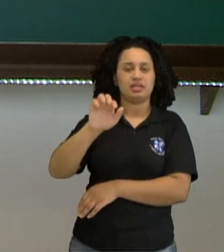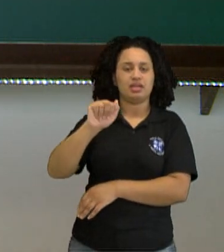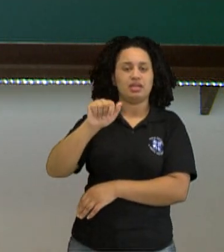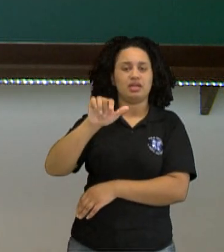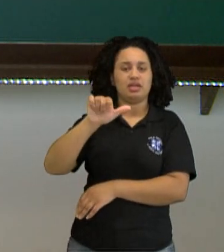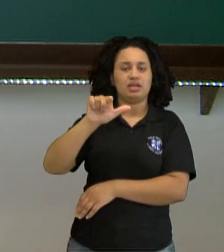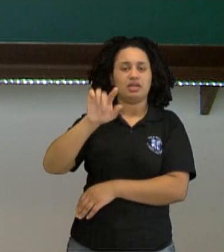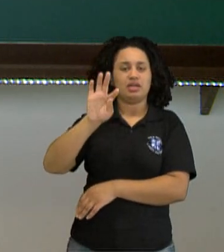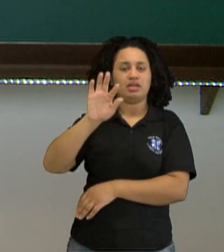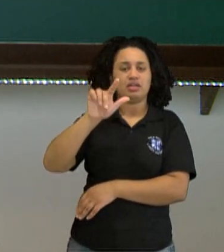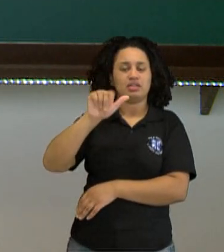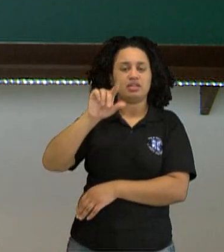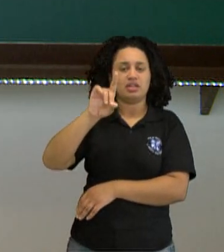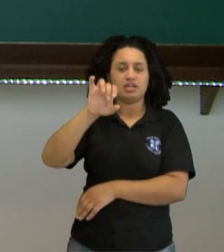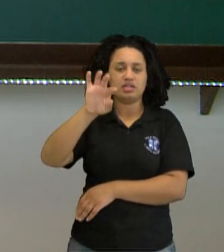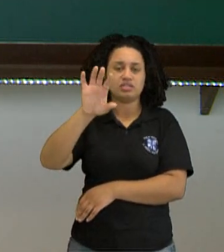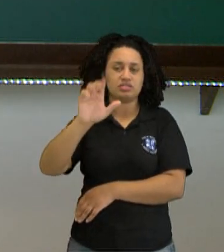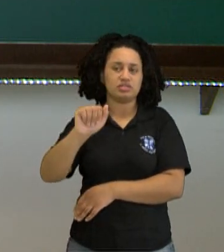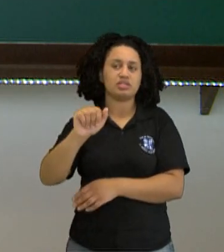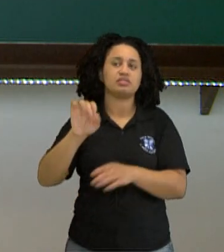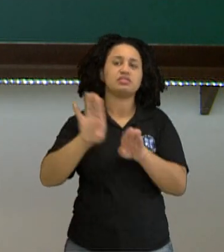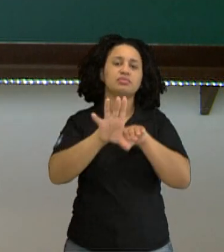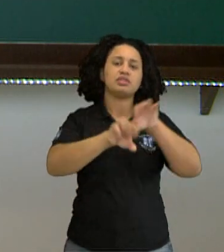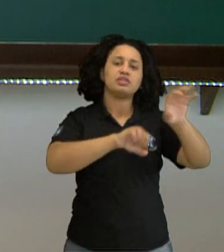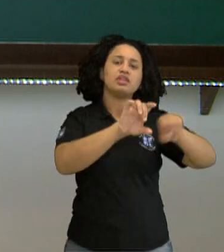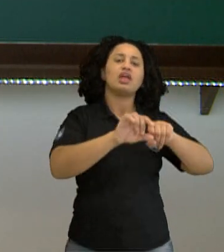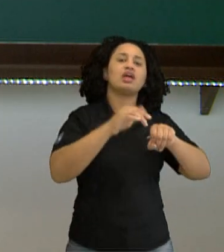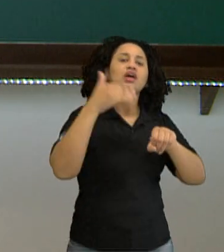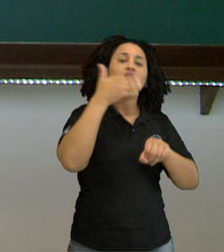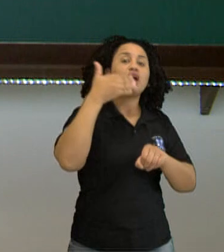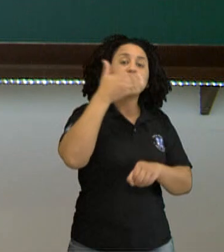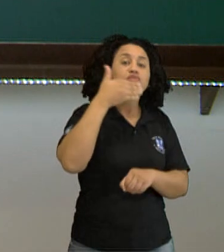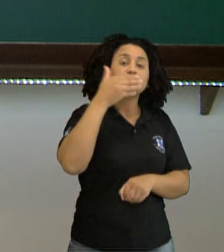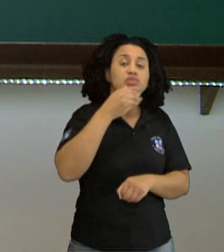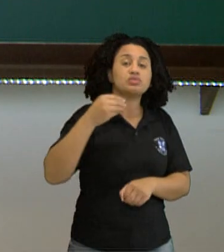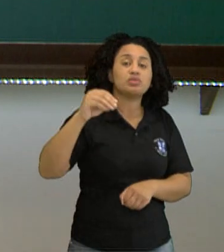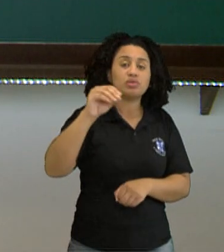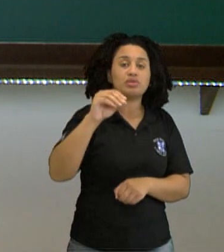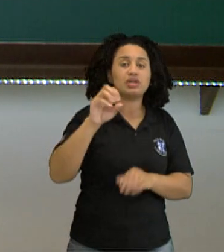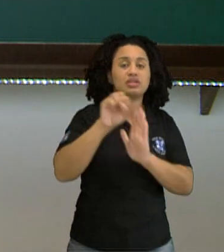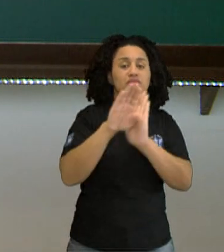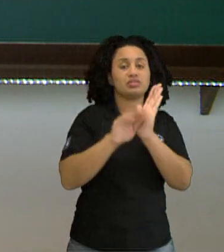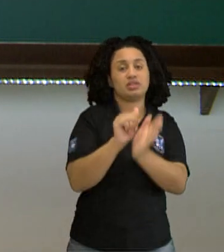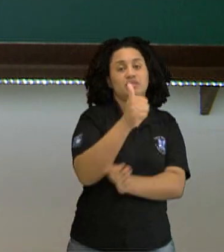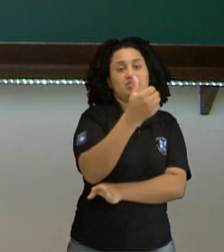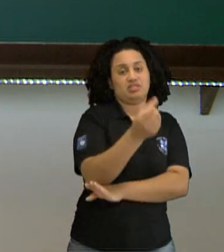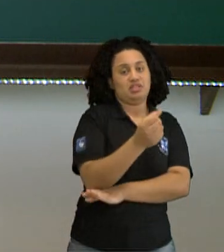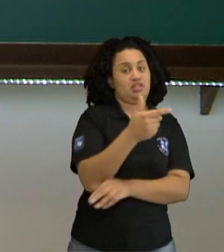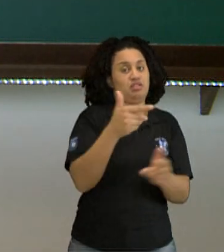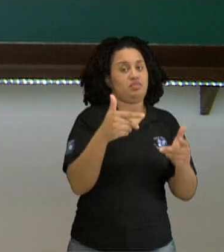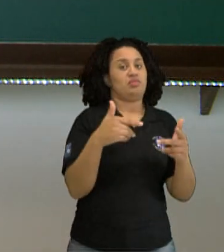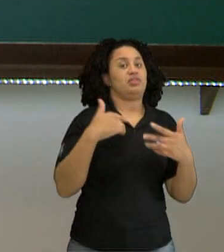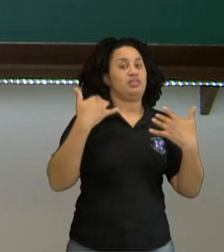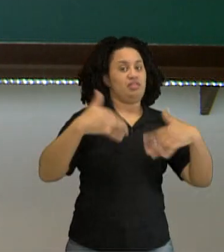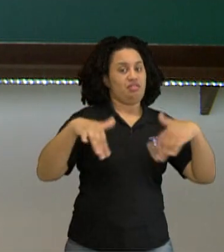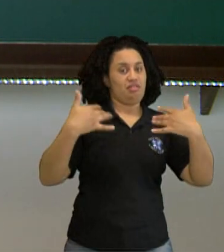a exploração do açúcar, que era um objeto de luxo no século XVI, por exemplo.